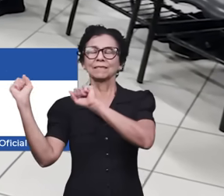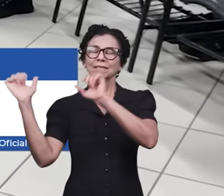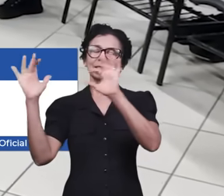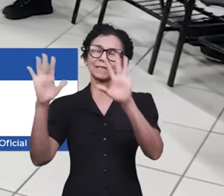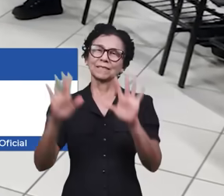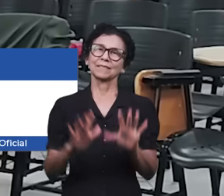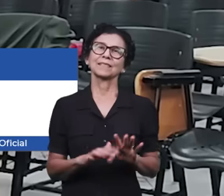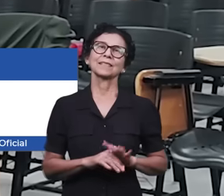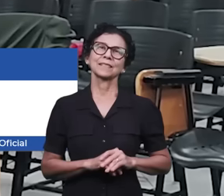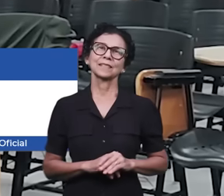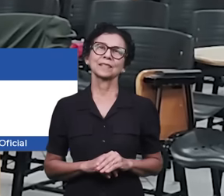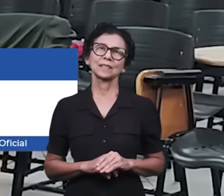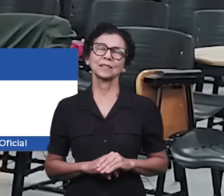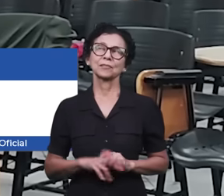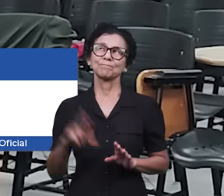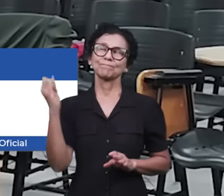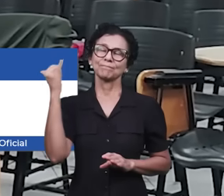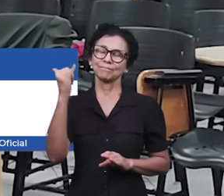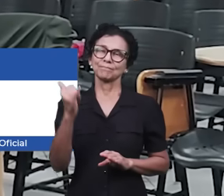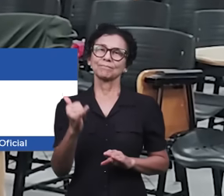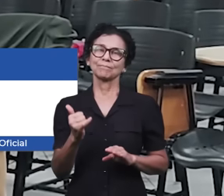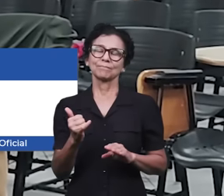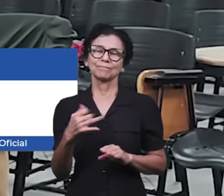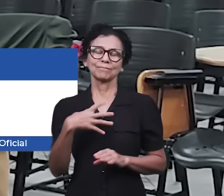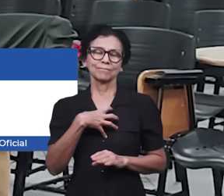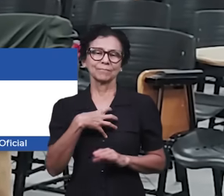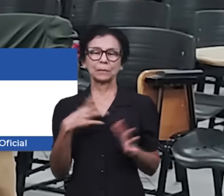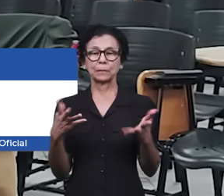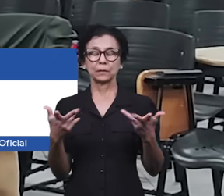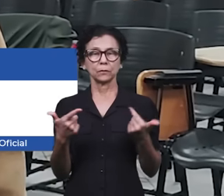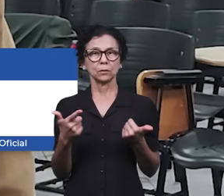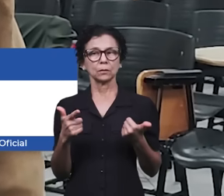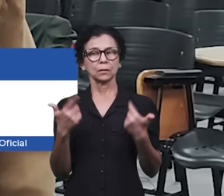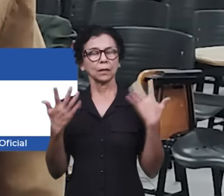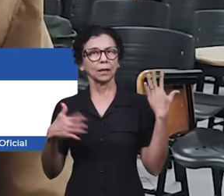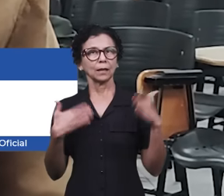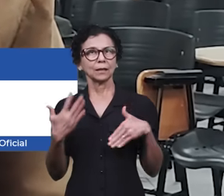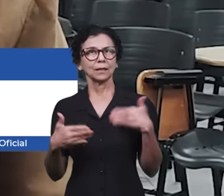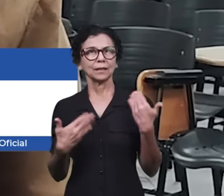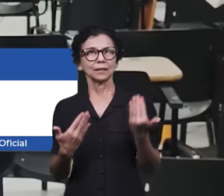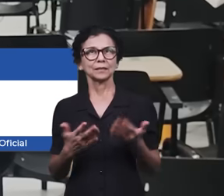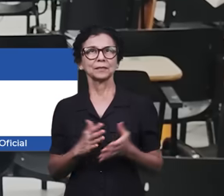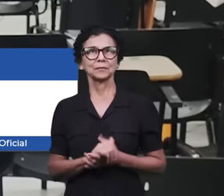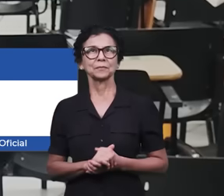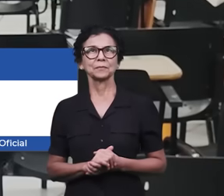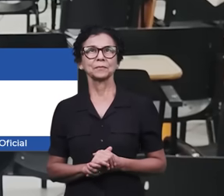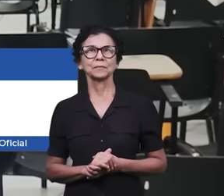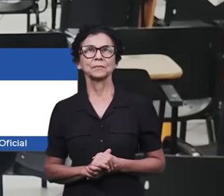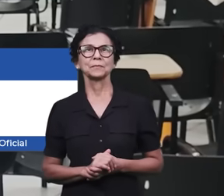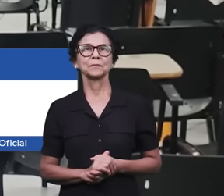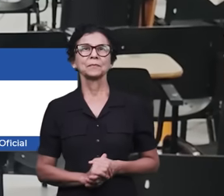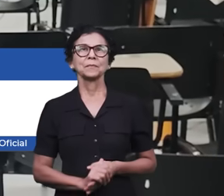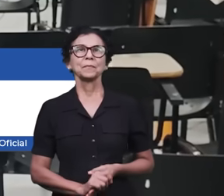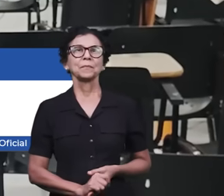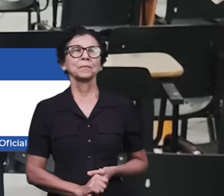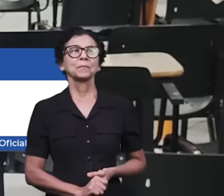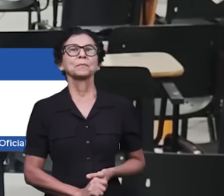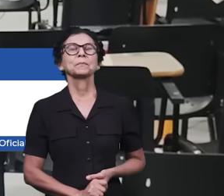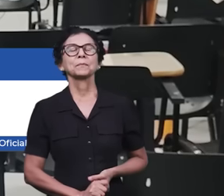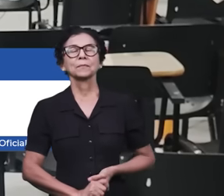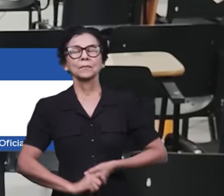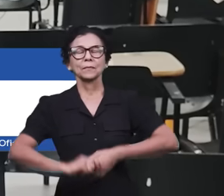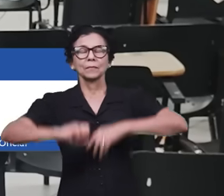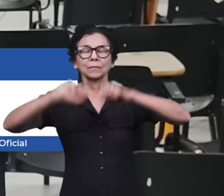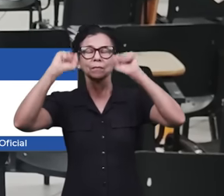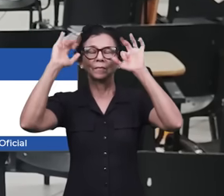Senhor tem falado aos nossos corações de uma forma maravilhosa. Nós estamos muito alegres por fazer parte aqui desse Manaim. Grandes foram as bênçãos